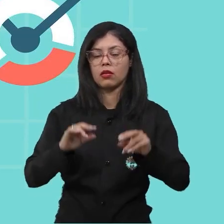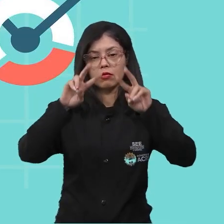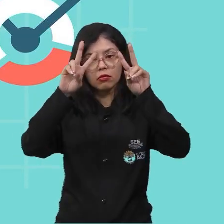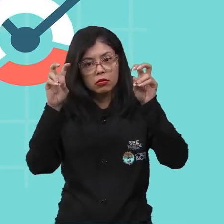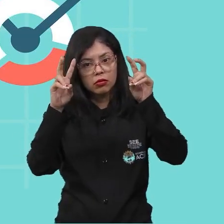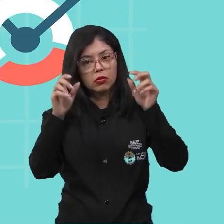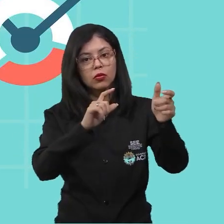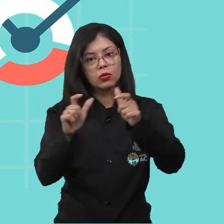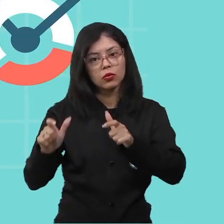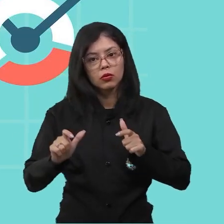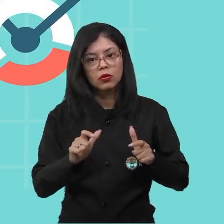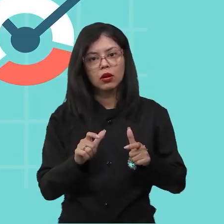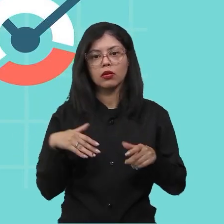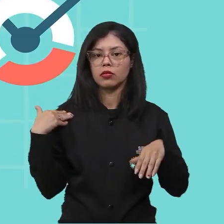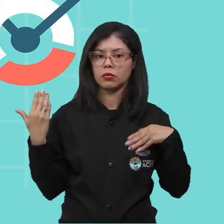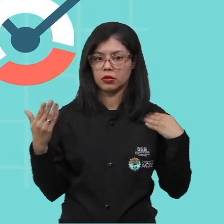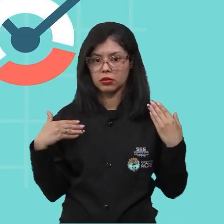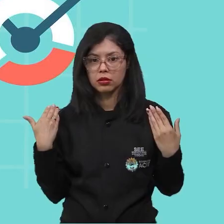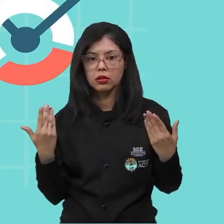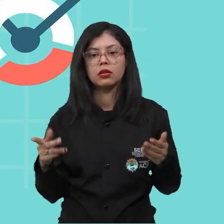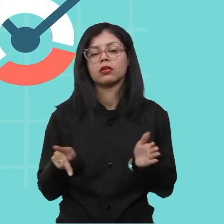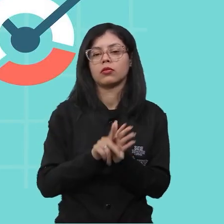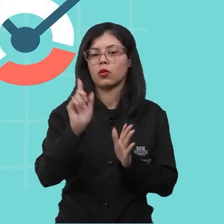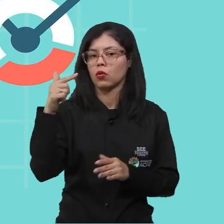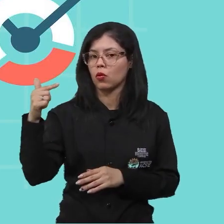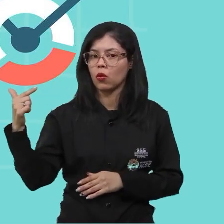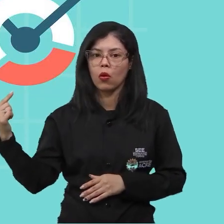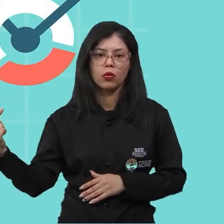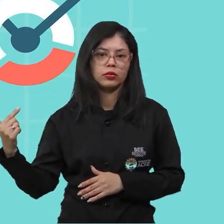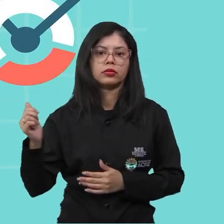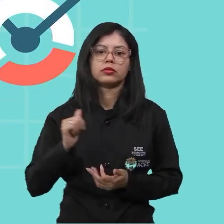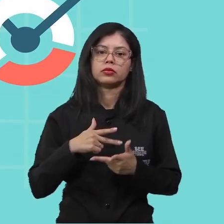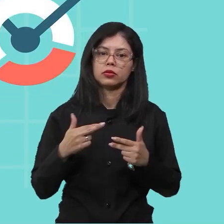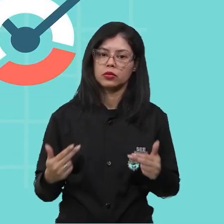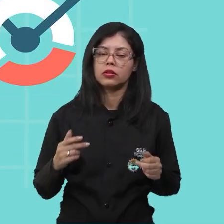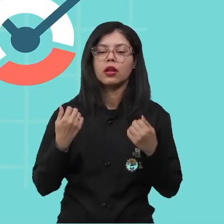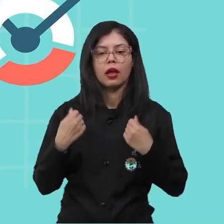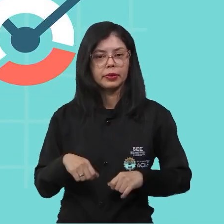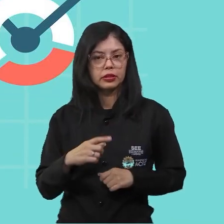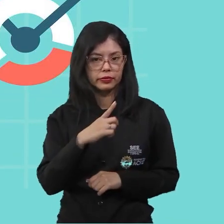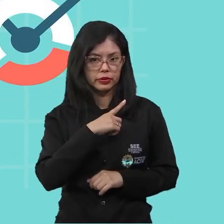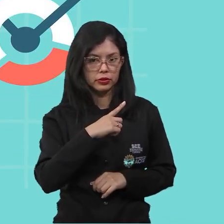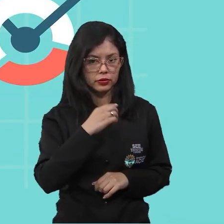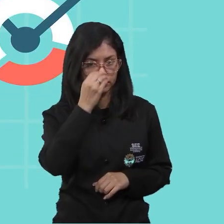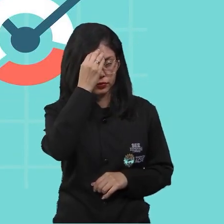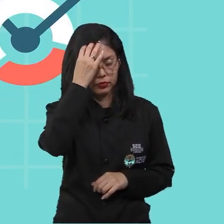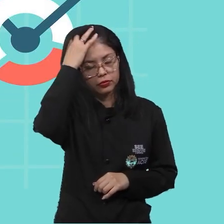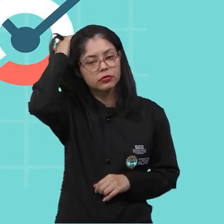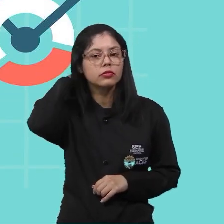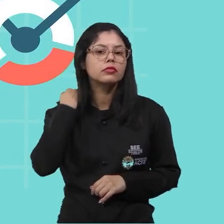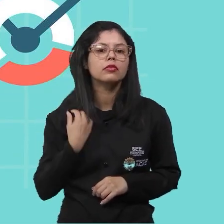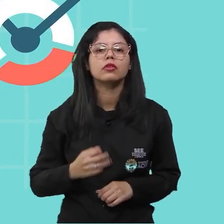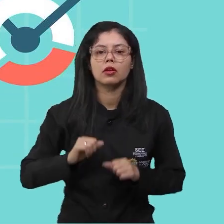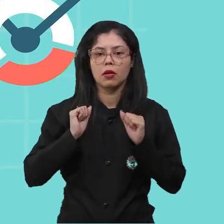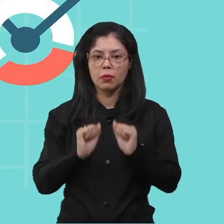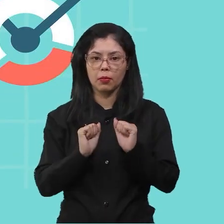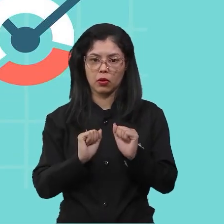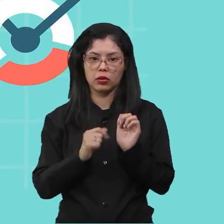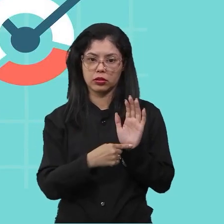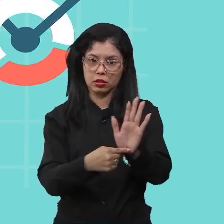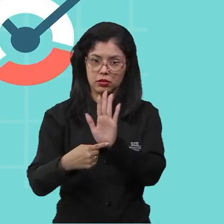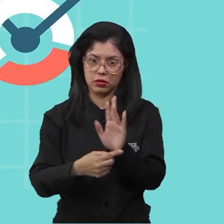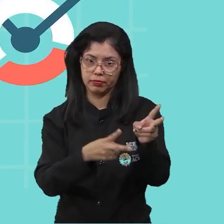assim, espaços de lazer, dentre outras variáveis que, digamos assim, podem ser